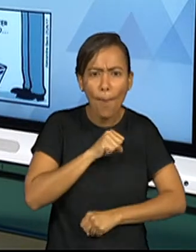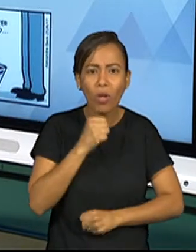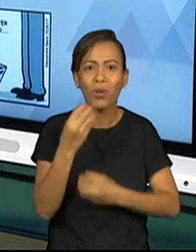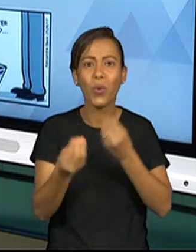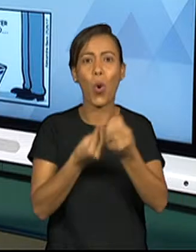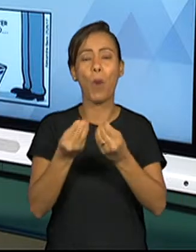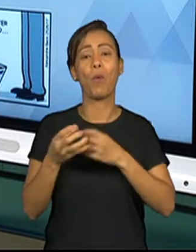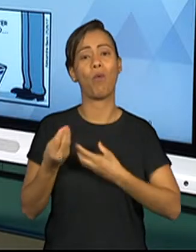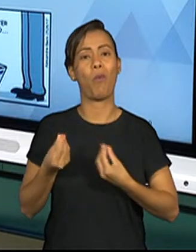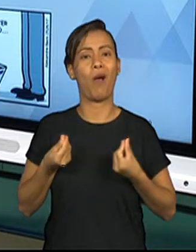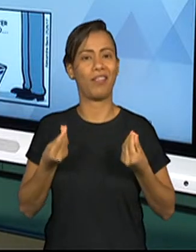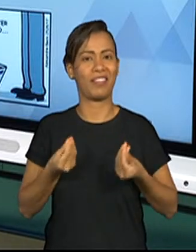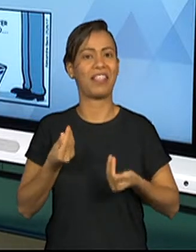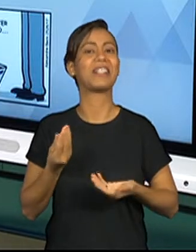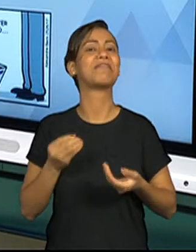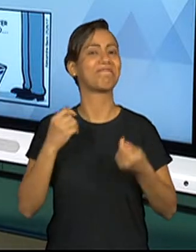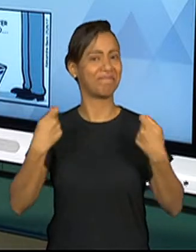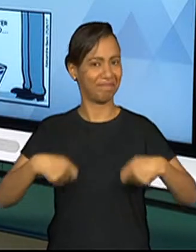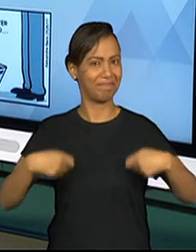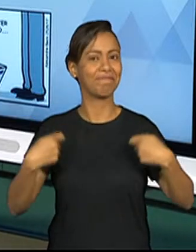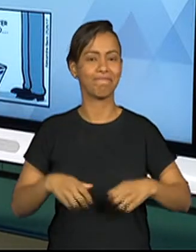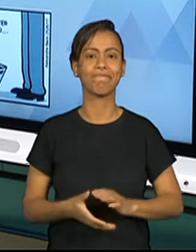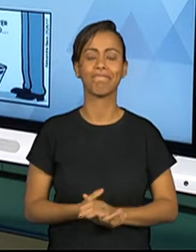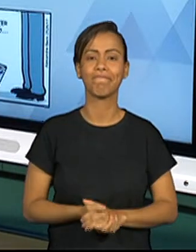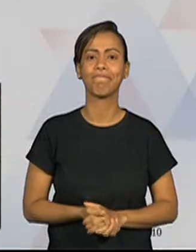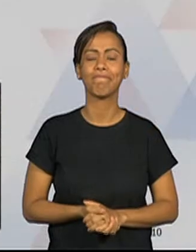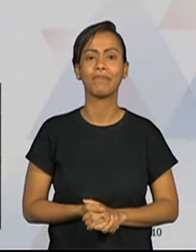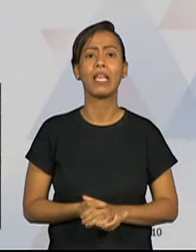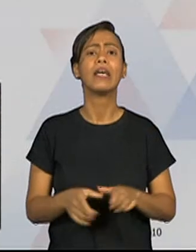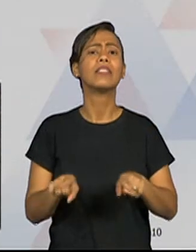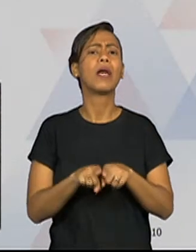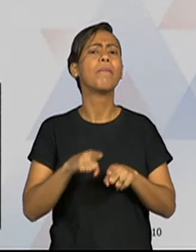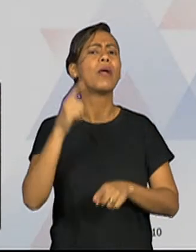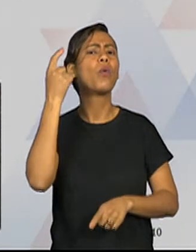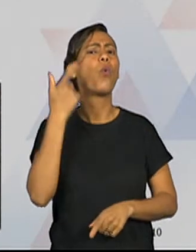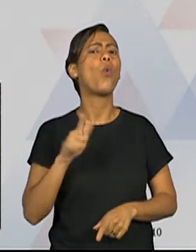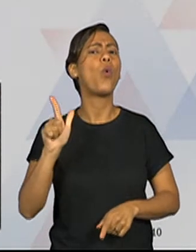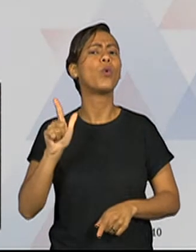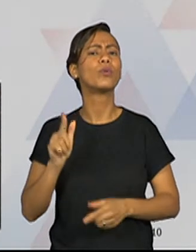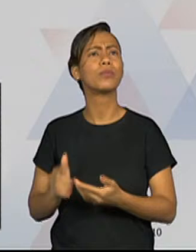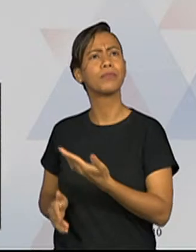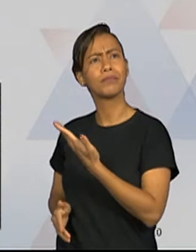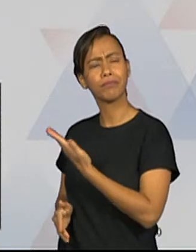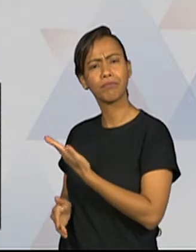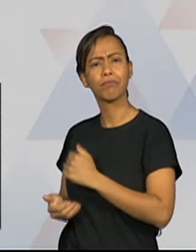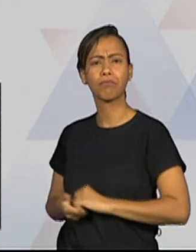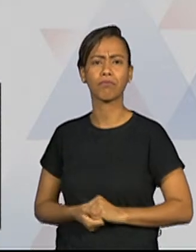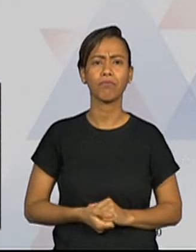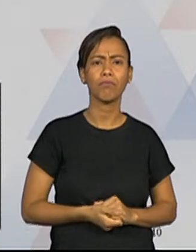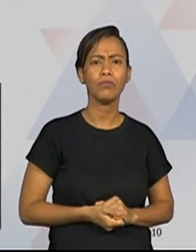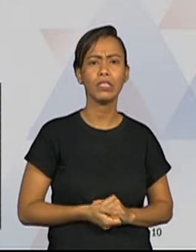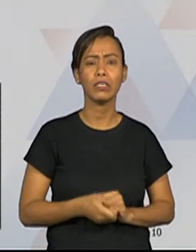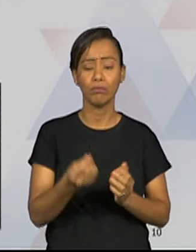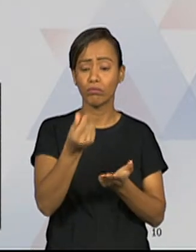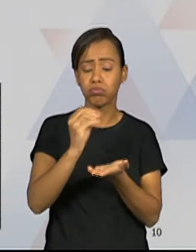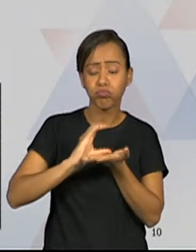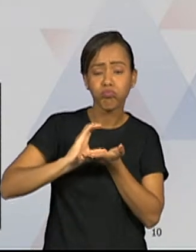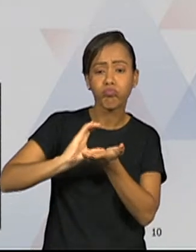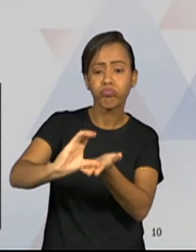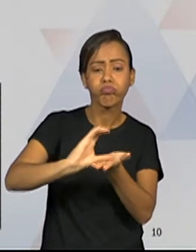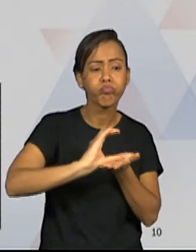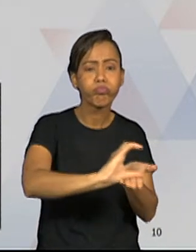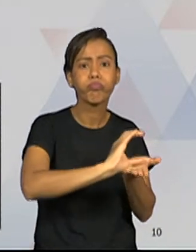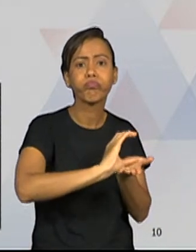aí, isso requer pensarmos sobre algumas questões. Os investimentos que são realizados na área educacional,